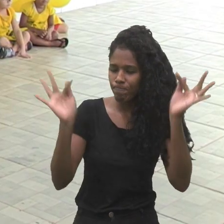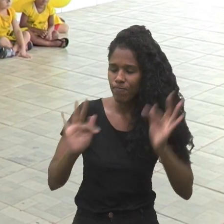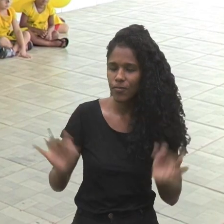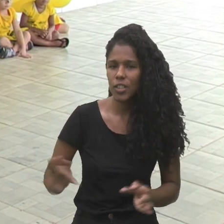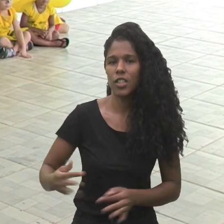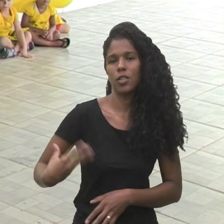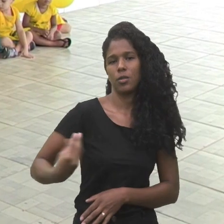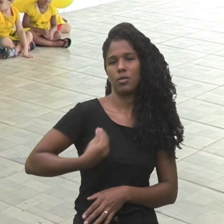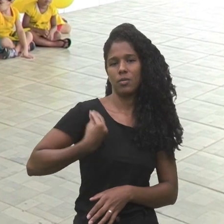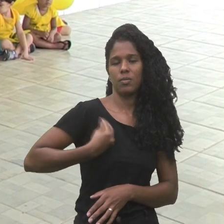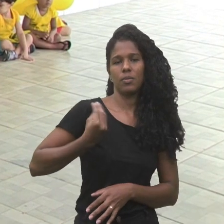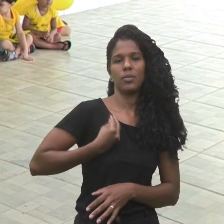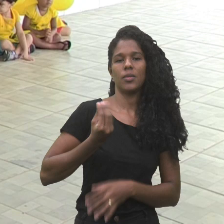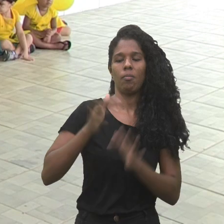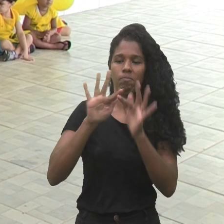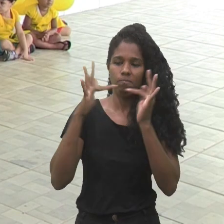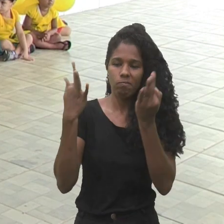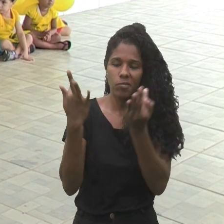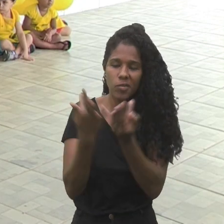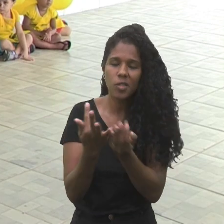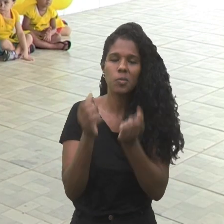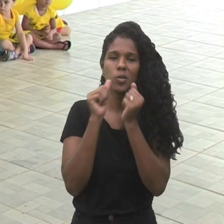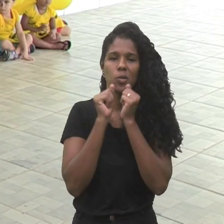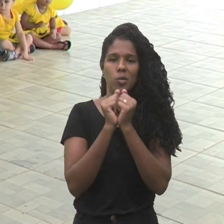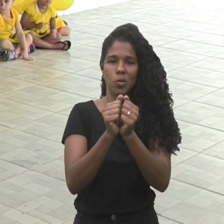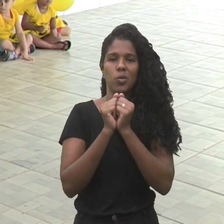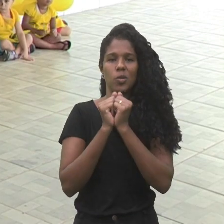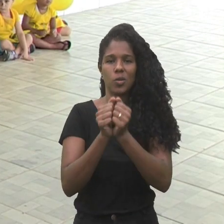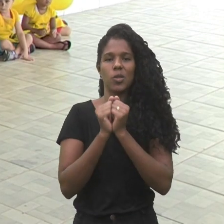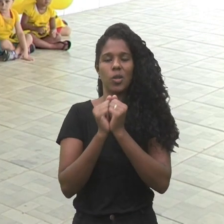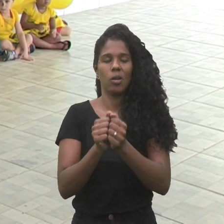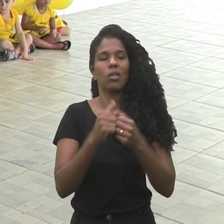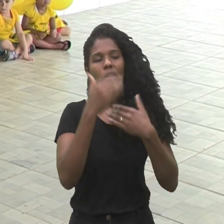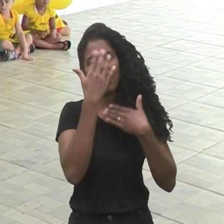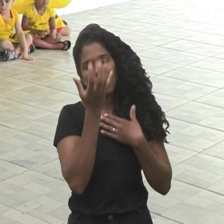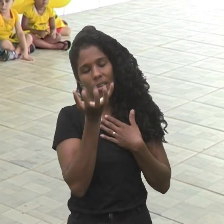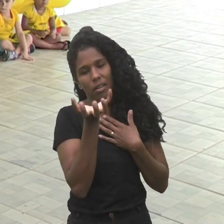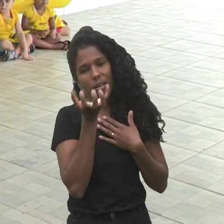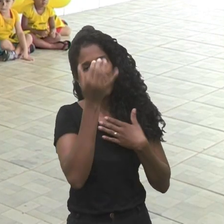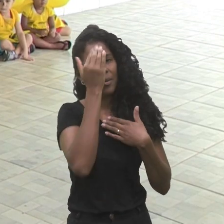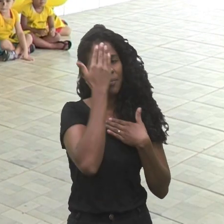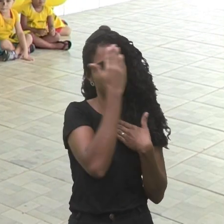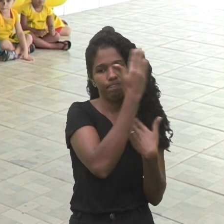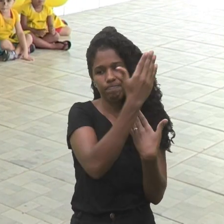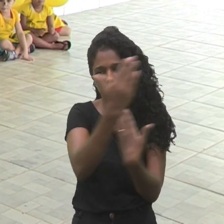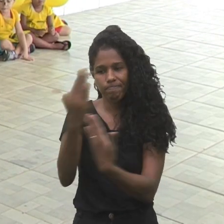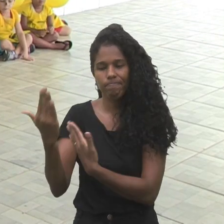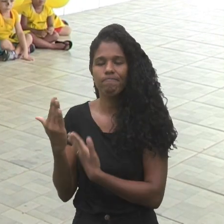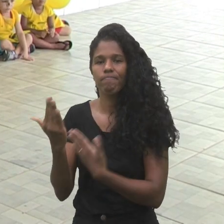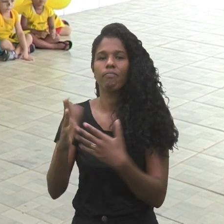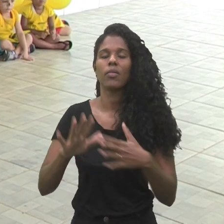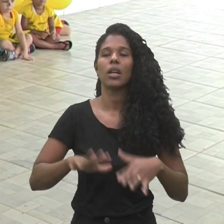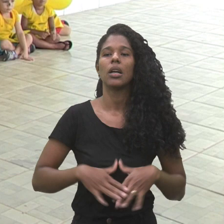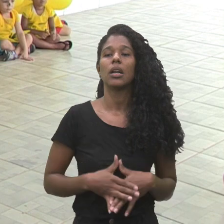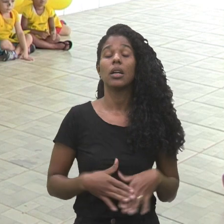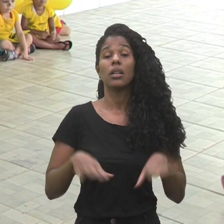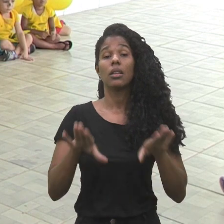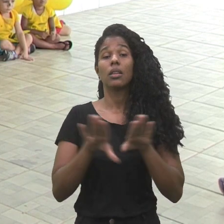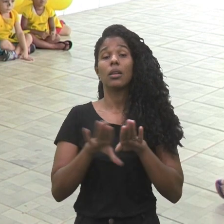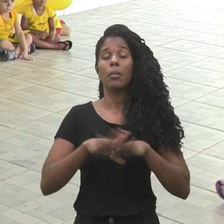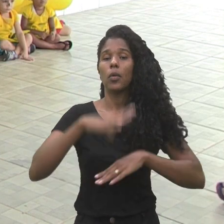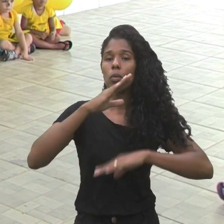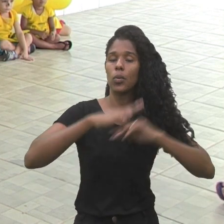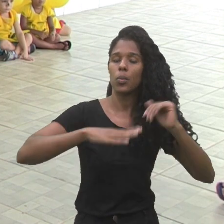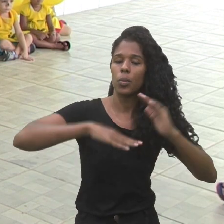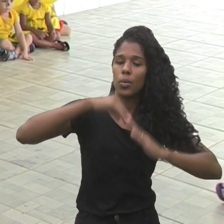tiraram um tempinho para estar aqui agora de manhã conosco. Sabemos que é difícil, muitos têm compromisso, mas também nós